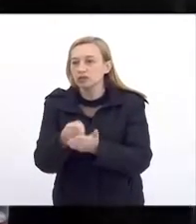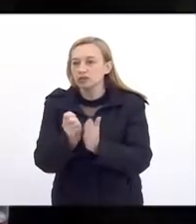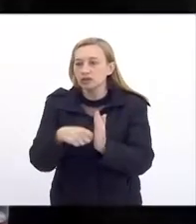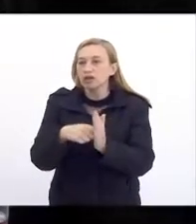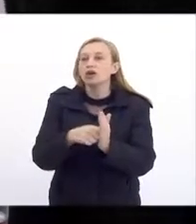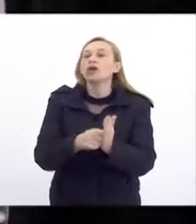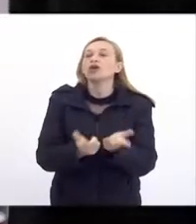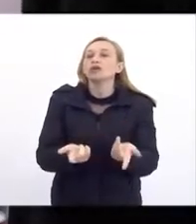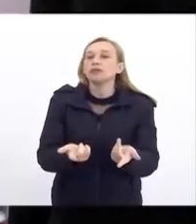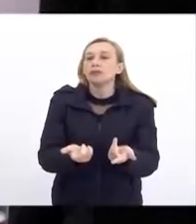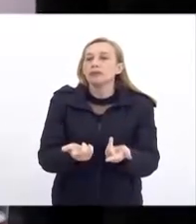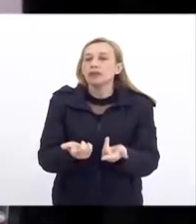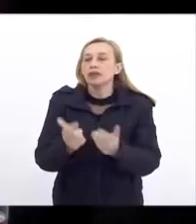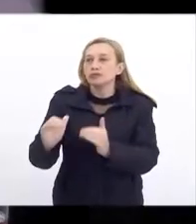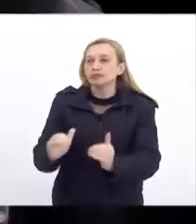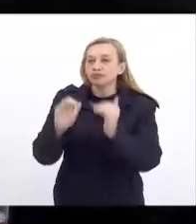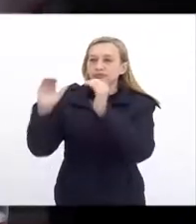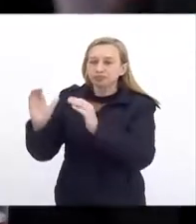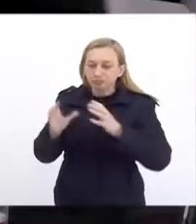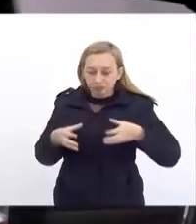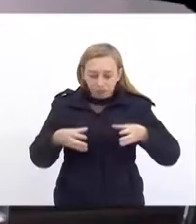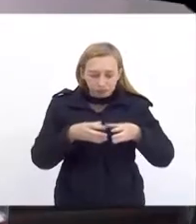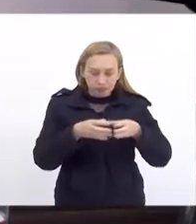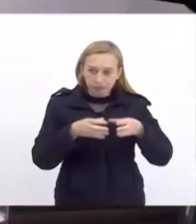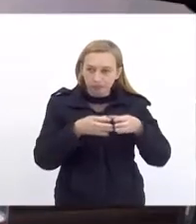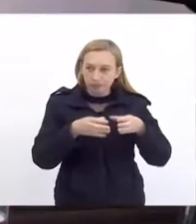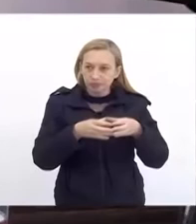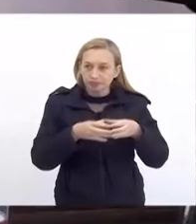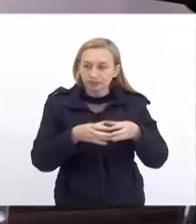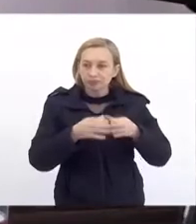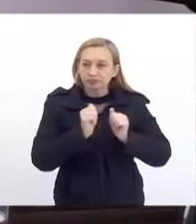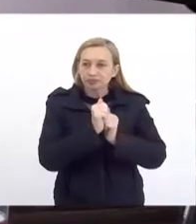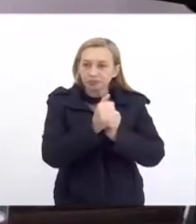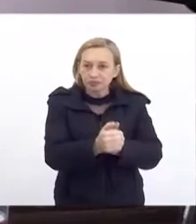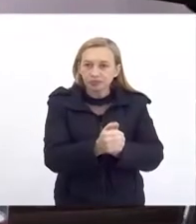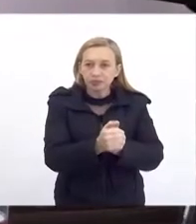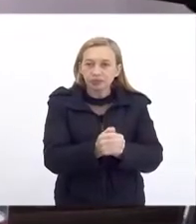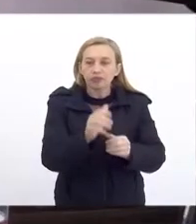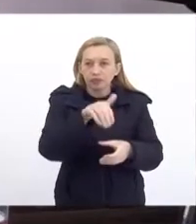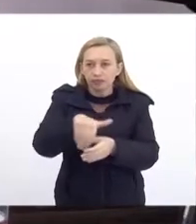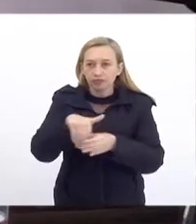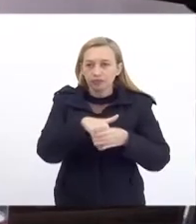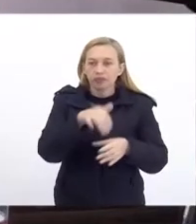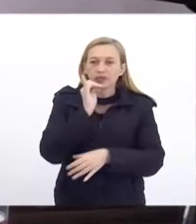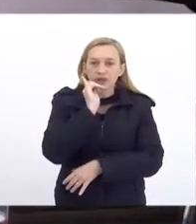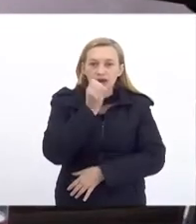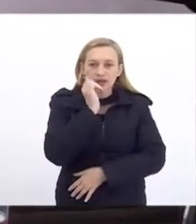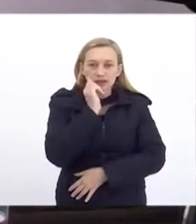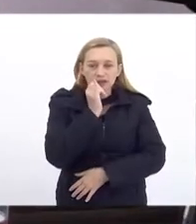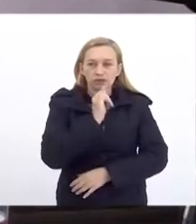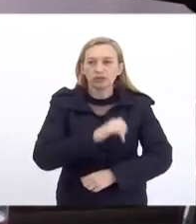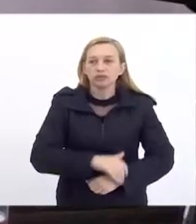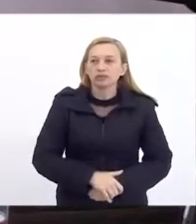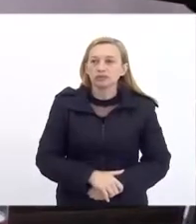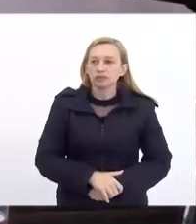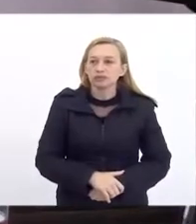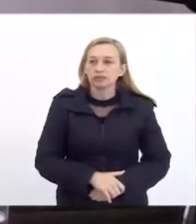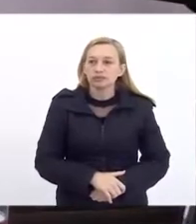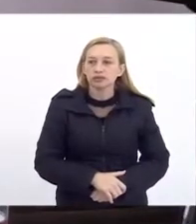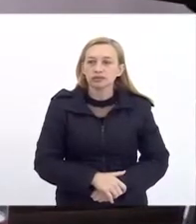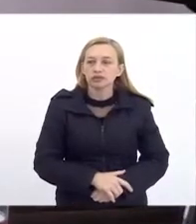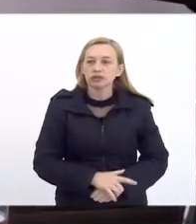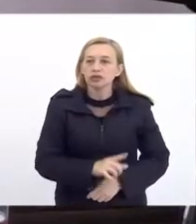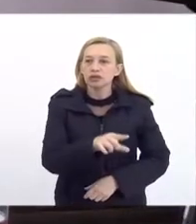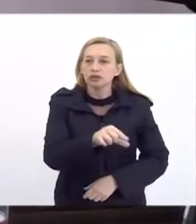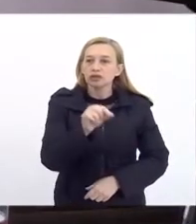ser membro da subcomissão e, por óbvio, acompanho aí o voto do nosso relator com a definição do